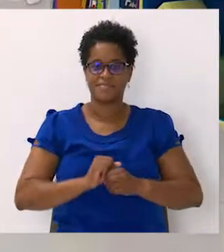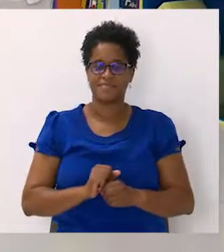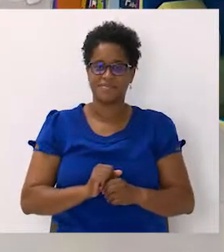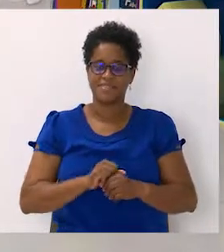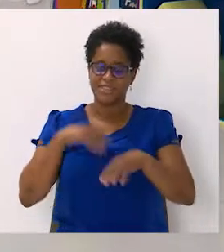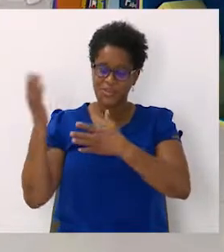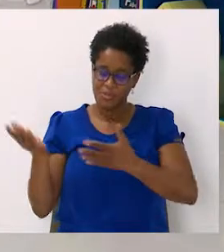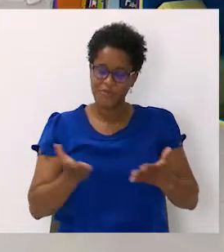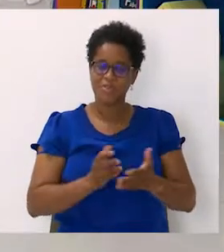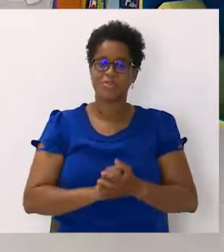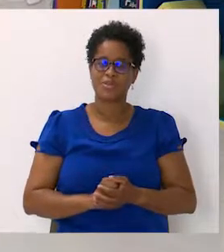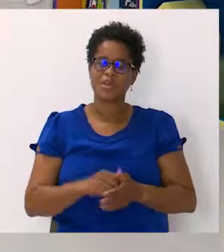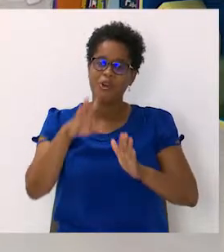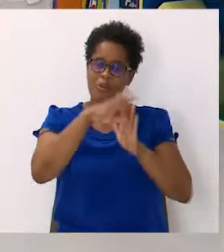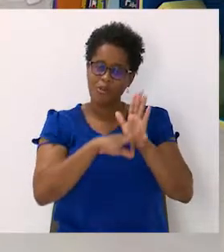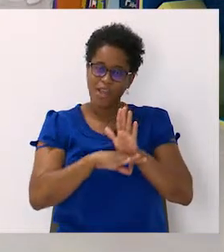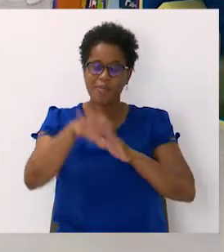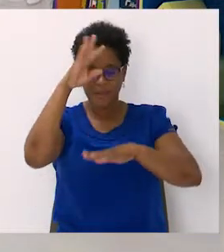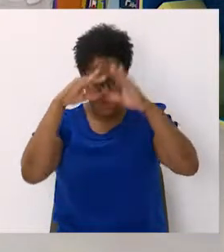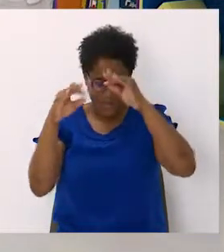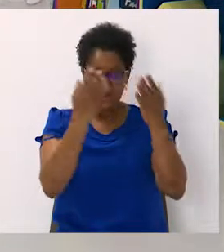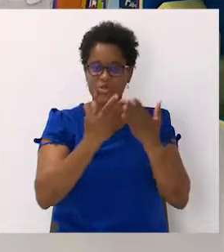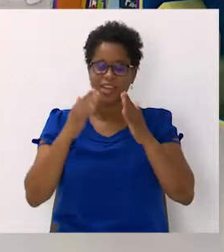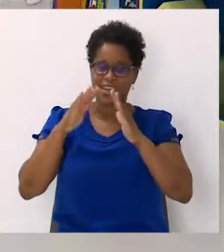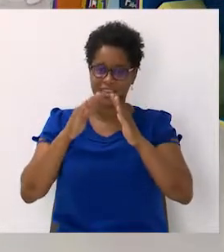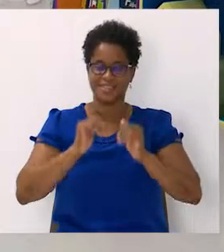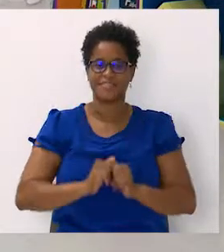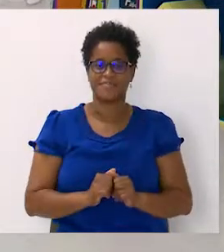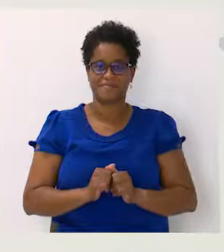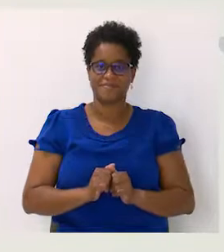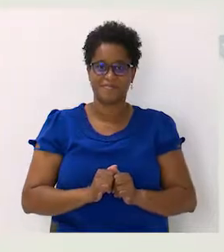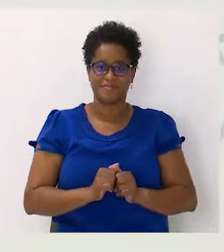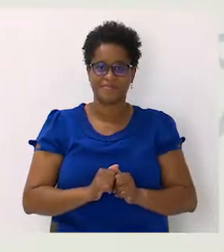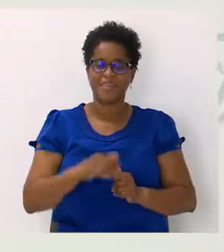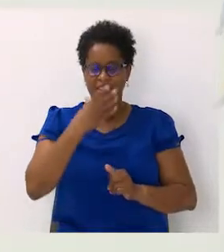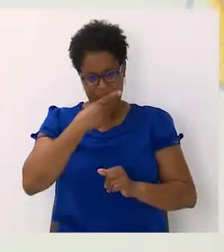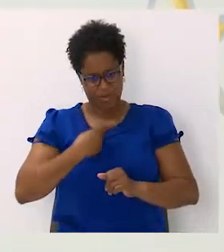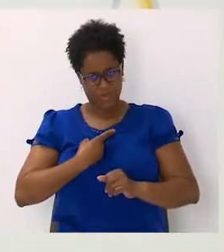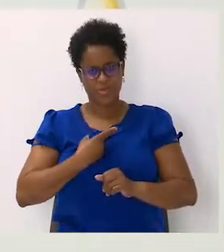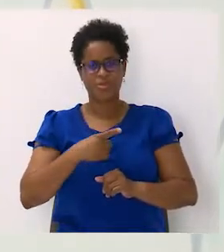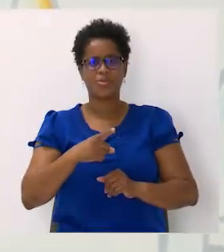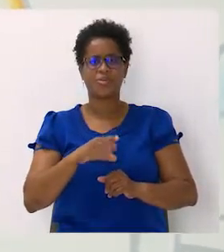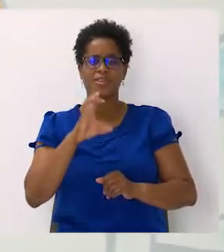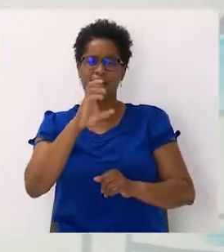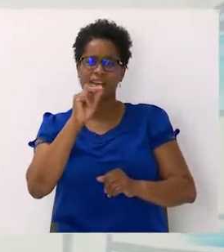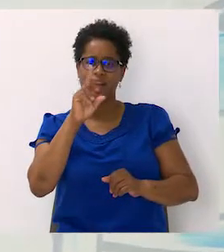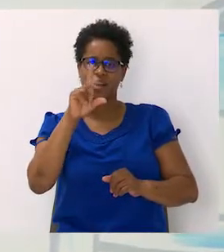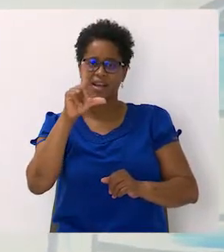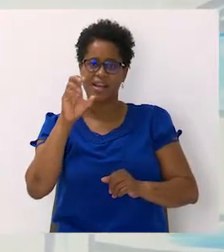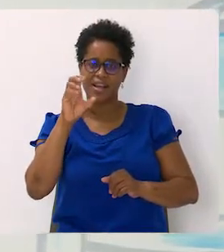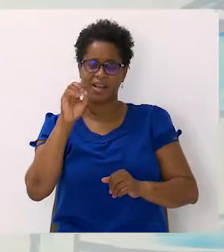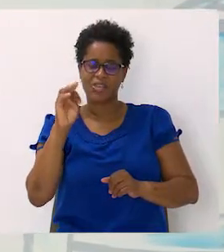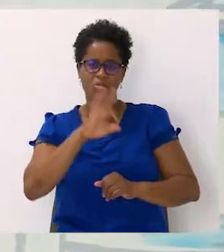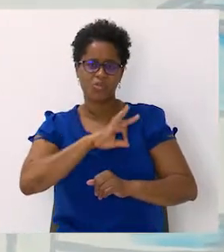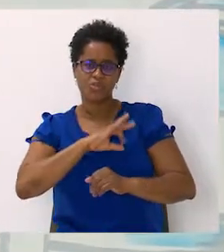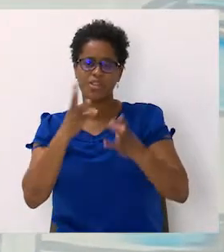Olá, sejam bem-vindos ao programa Aprender e Estudar em Casa. Sou Carlos Semedo,